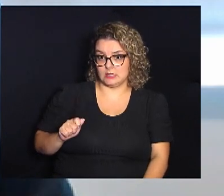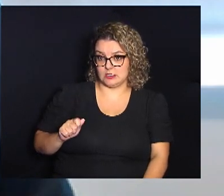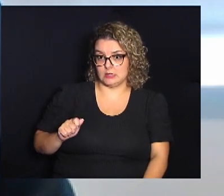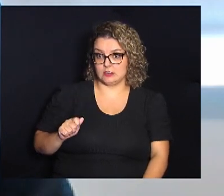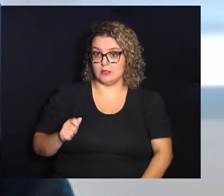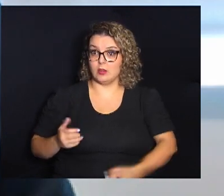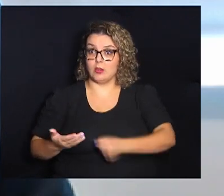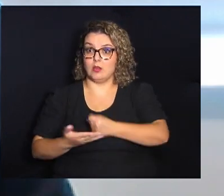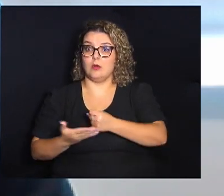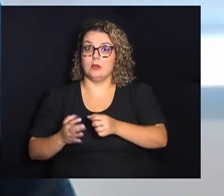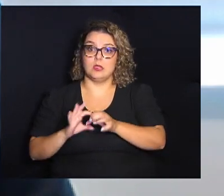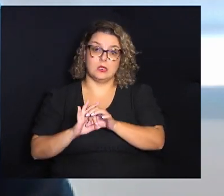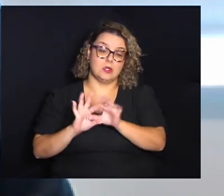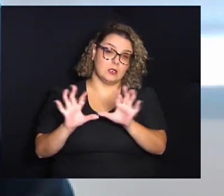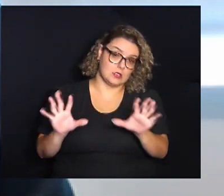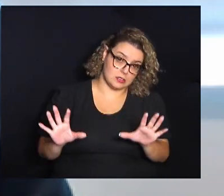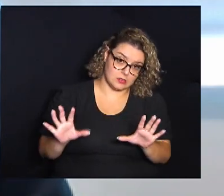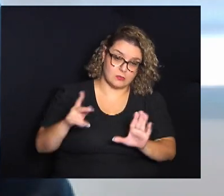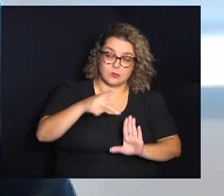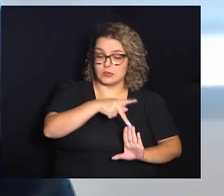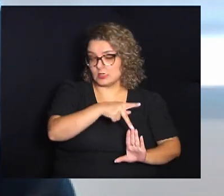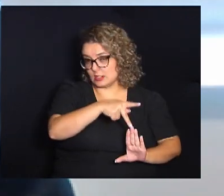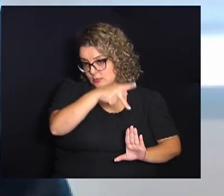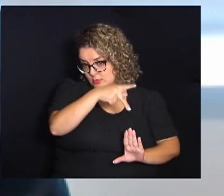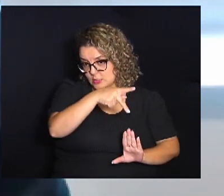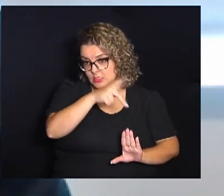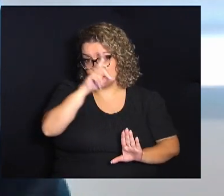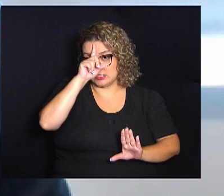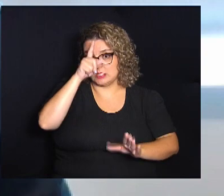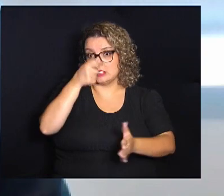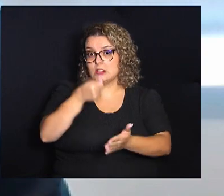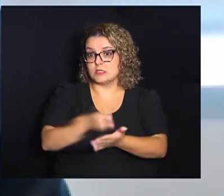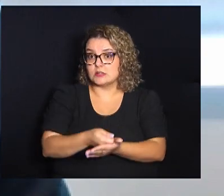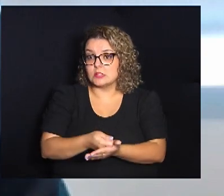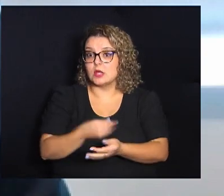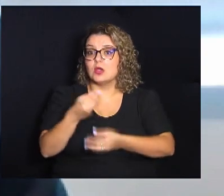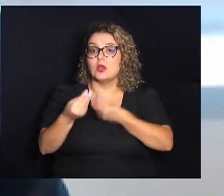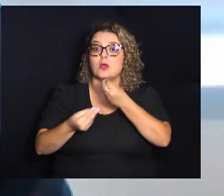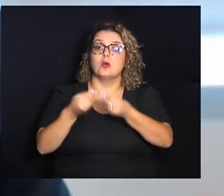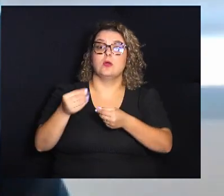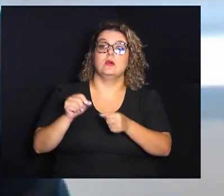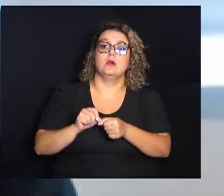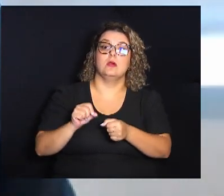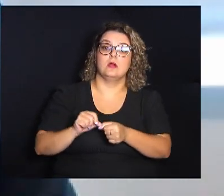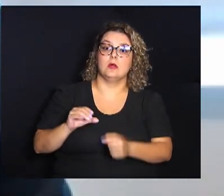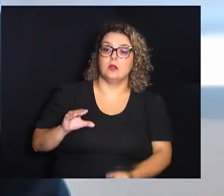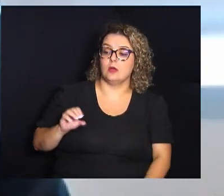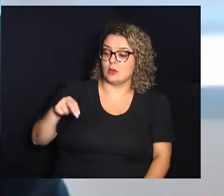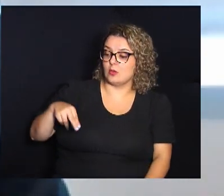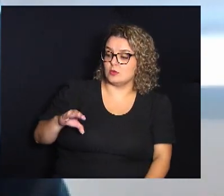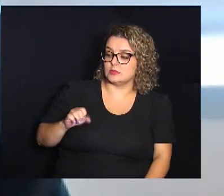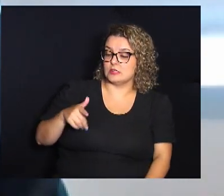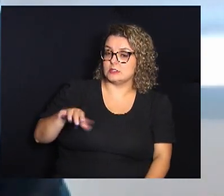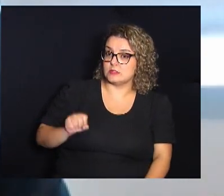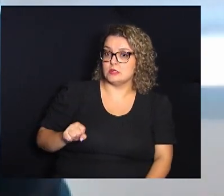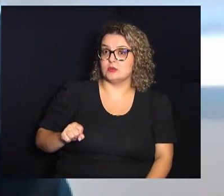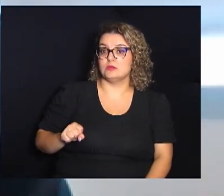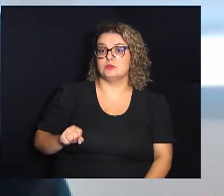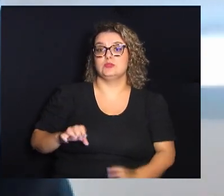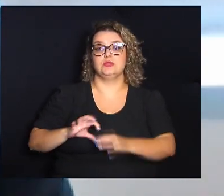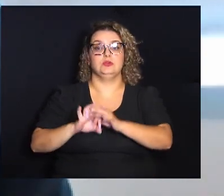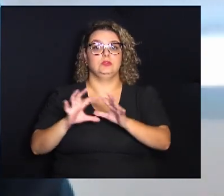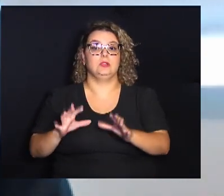basicamente soltar a portaria que determina como é que vai ser feita a concessão de autorização. Dentro dessa portaria que vão